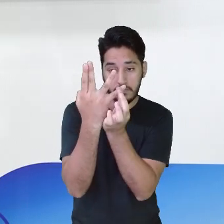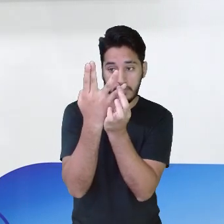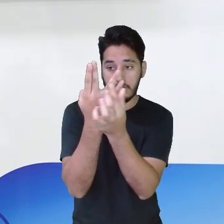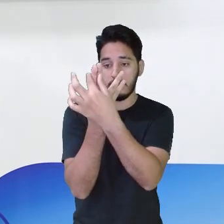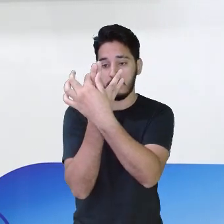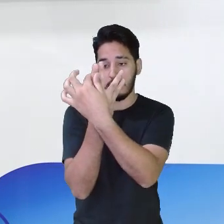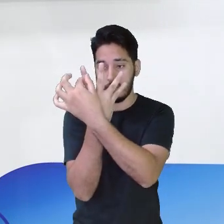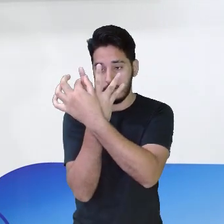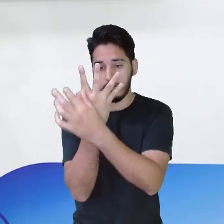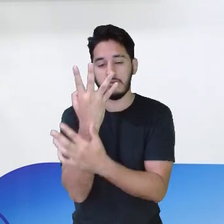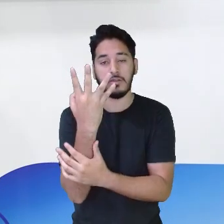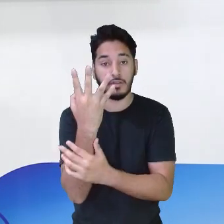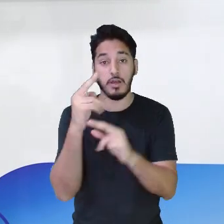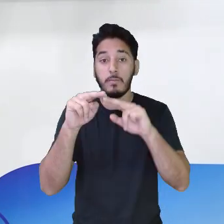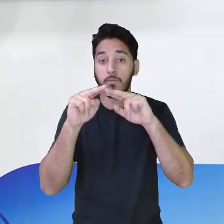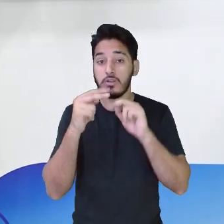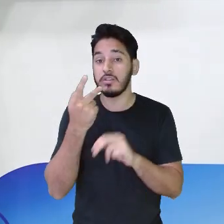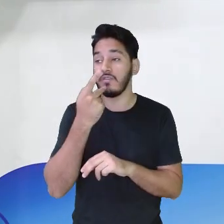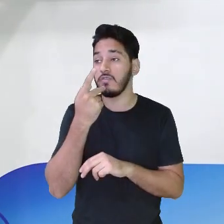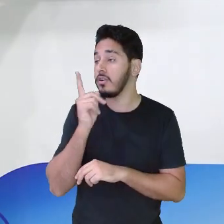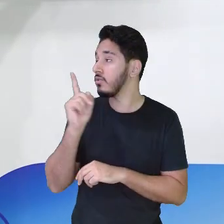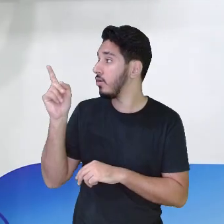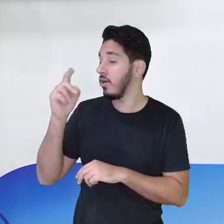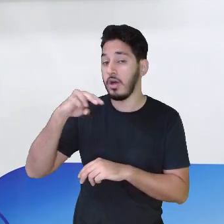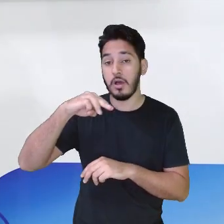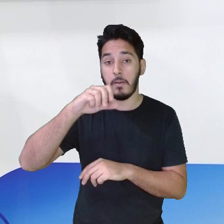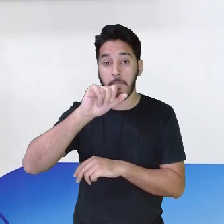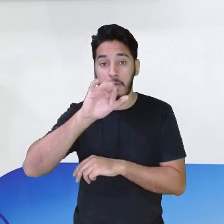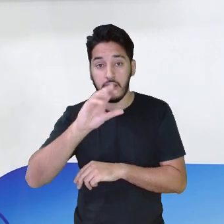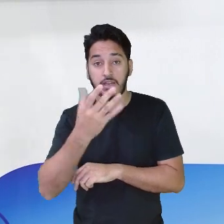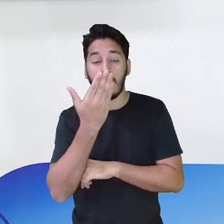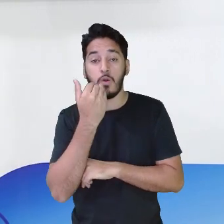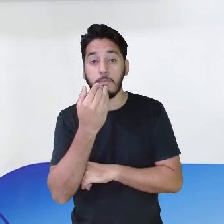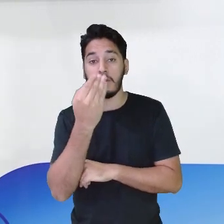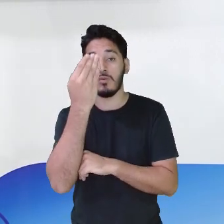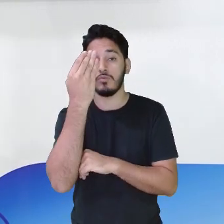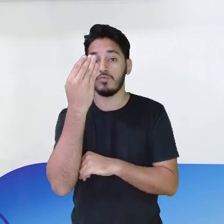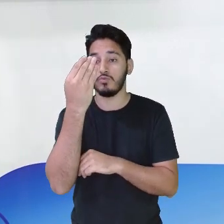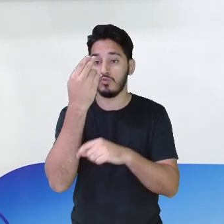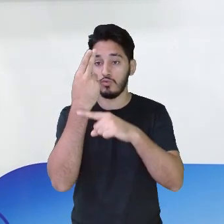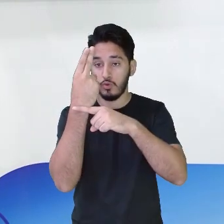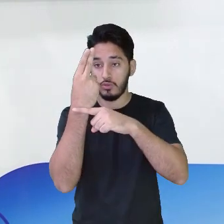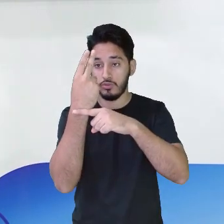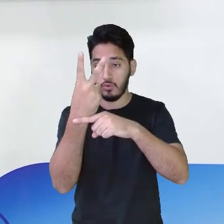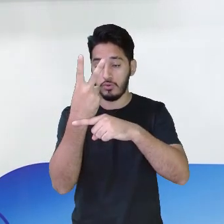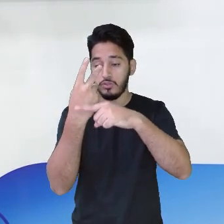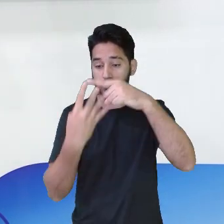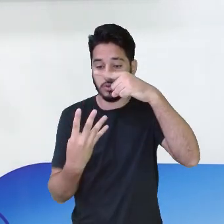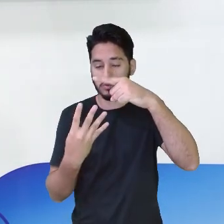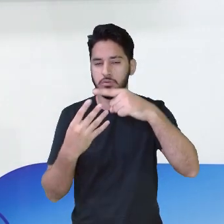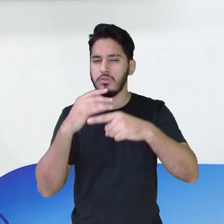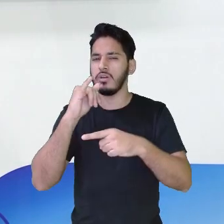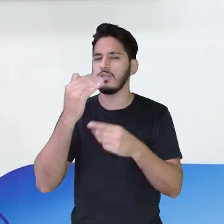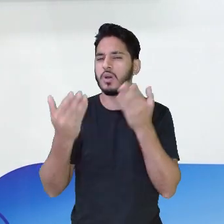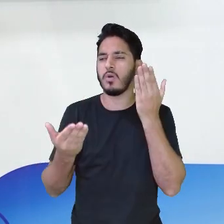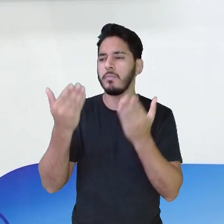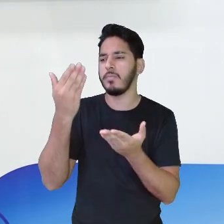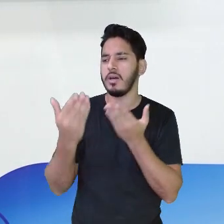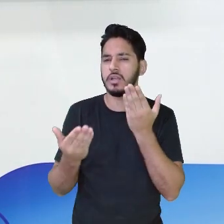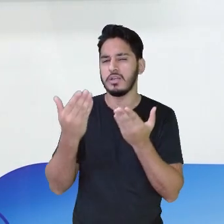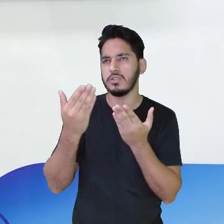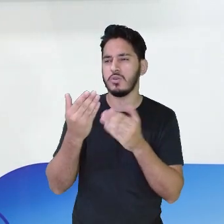2. Por isso que aqui está dizendo, Maria comeu 2/4. Se a gente prestar atenção, essa comparação que eu fiz